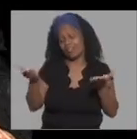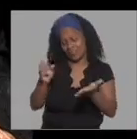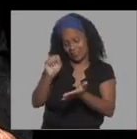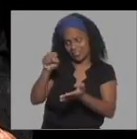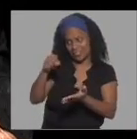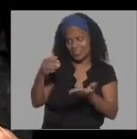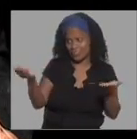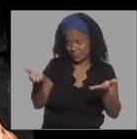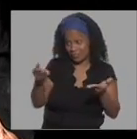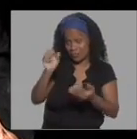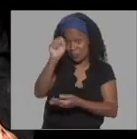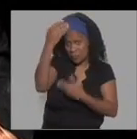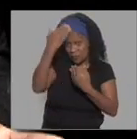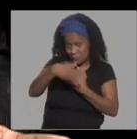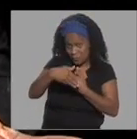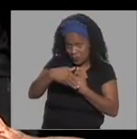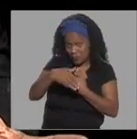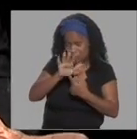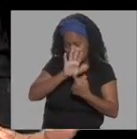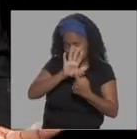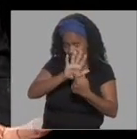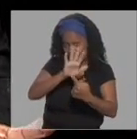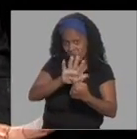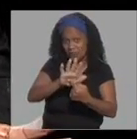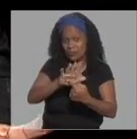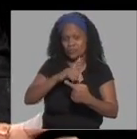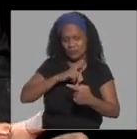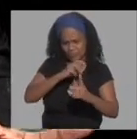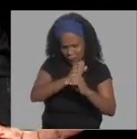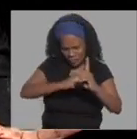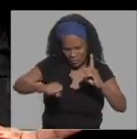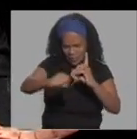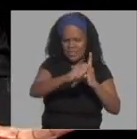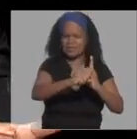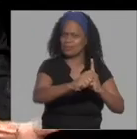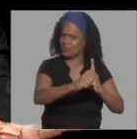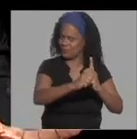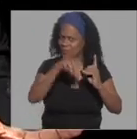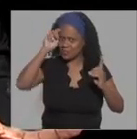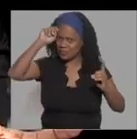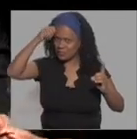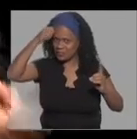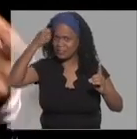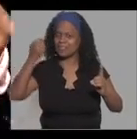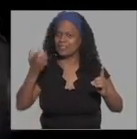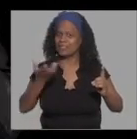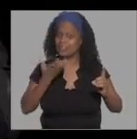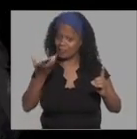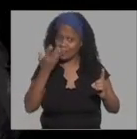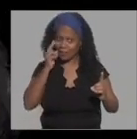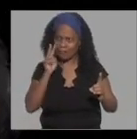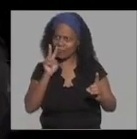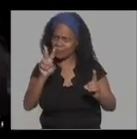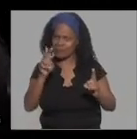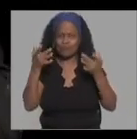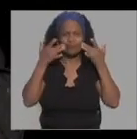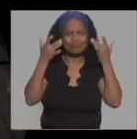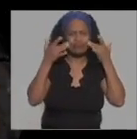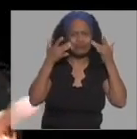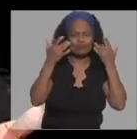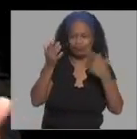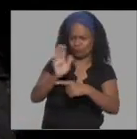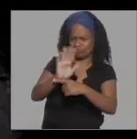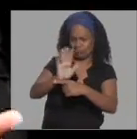prova que tem tem público para isso têm uma uma sociedade aí carente de se ver retratada no